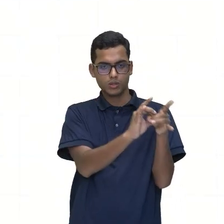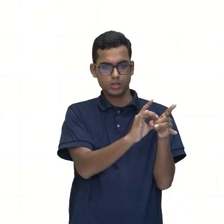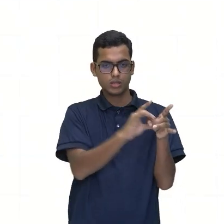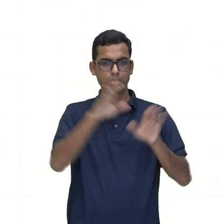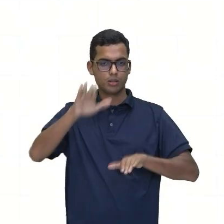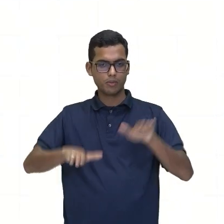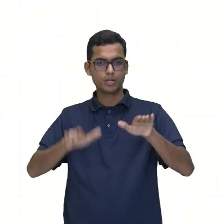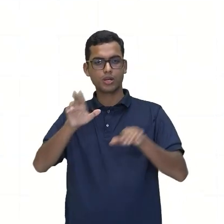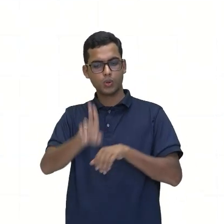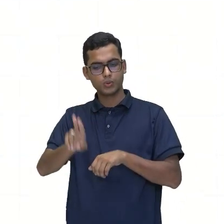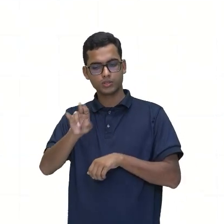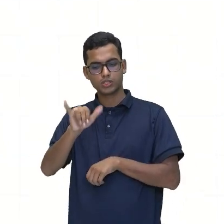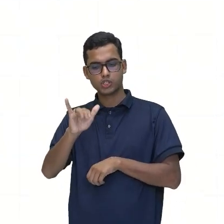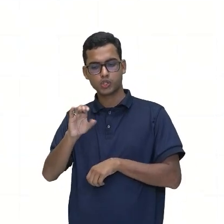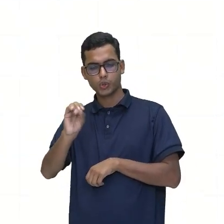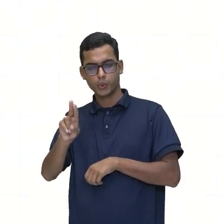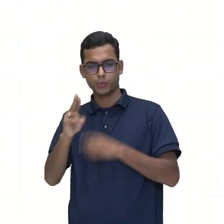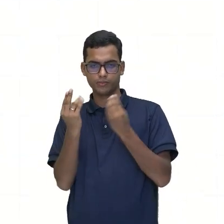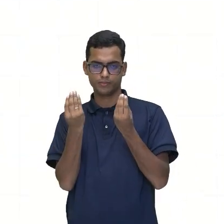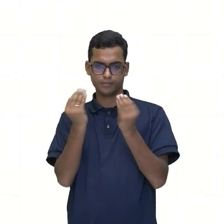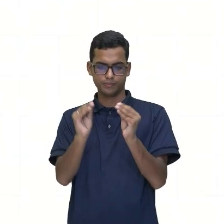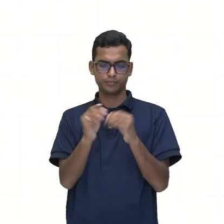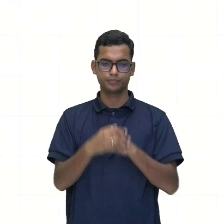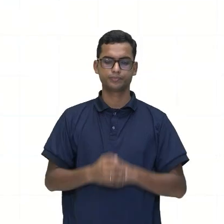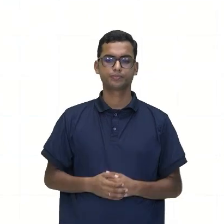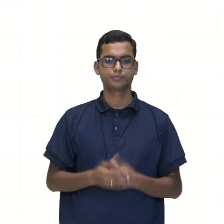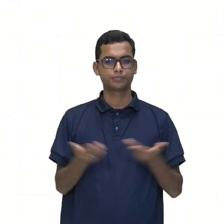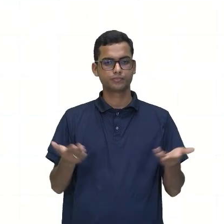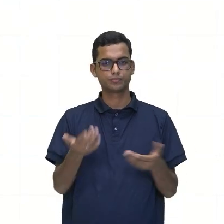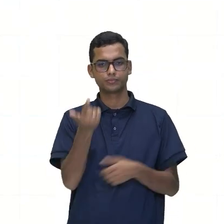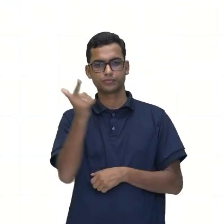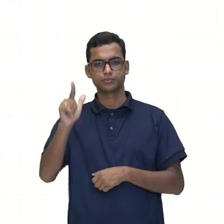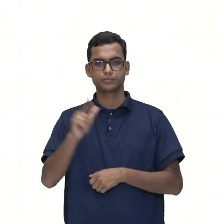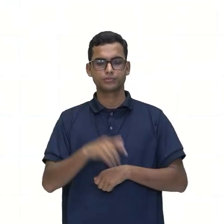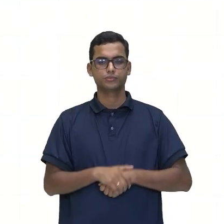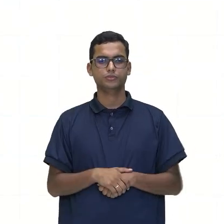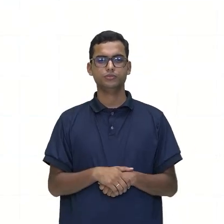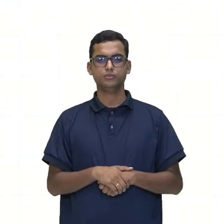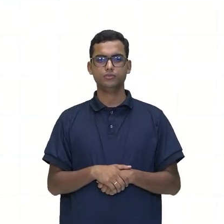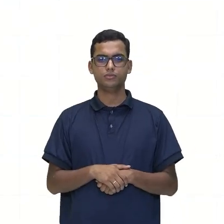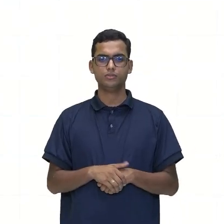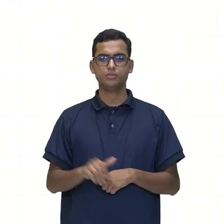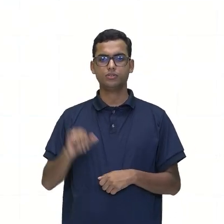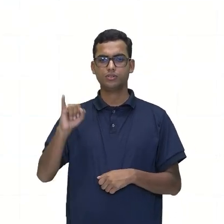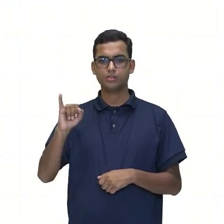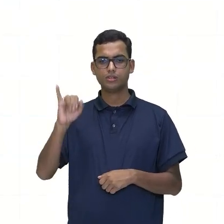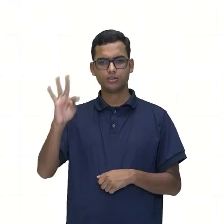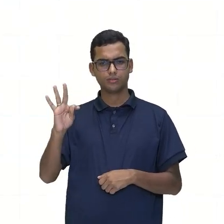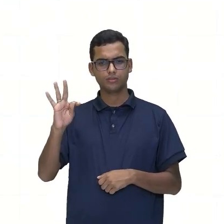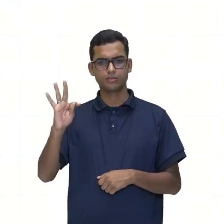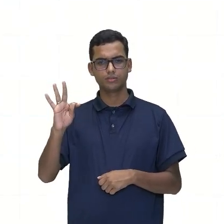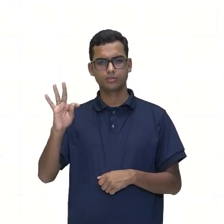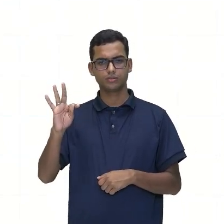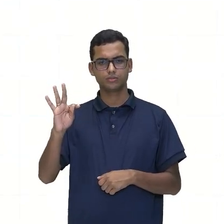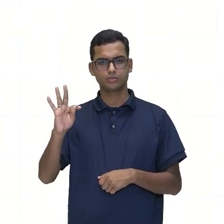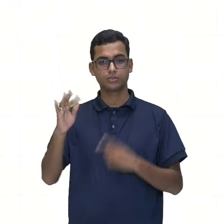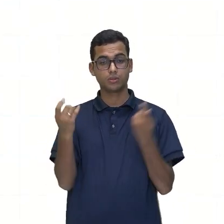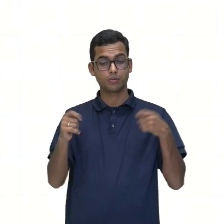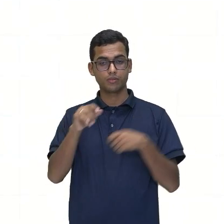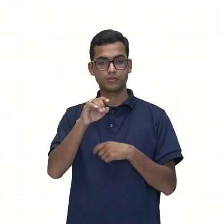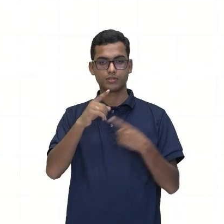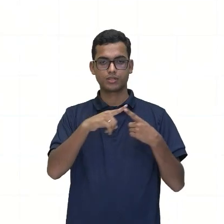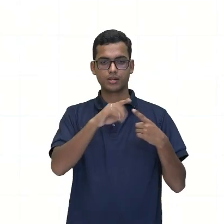It significa ele ou ela. Mas fiquem atentos a esse pronome, porque